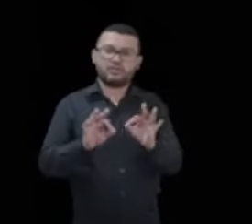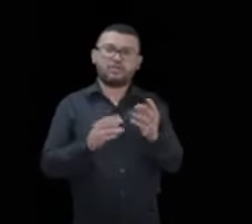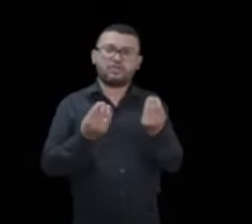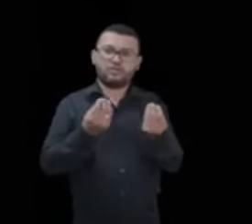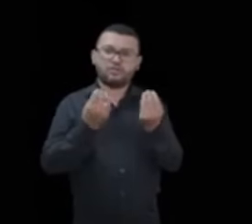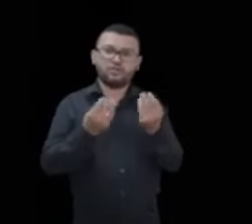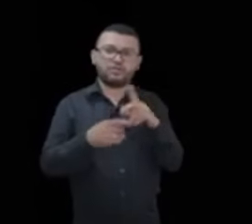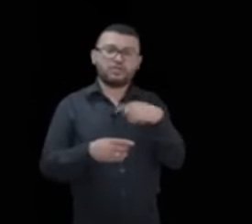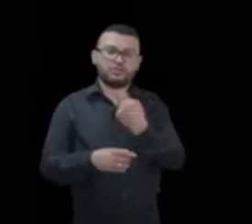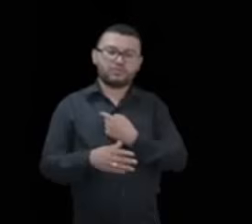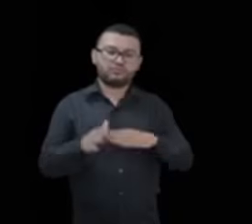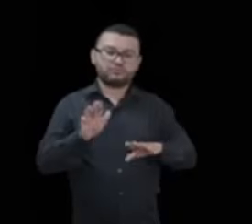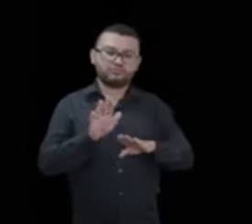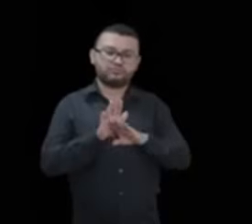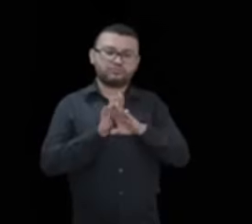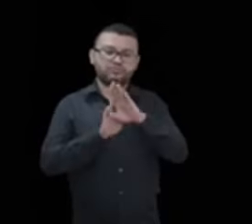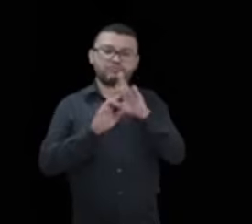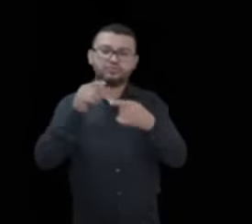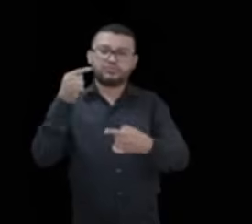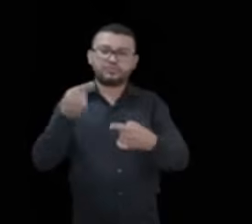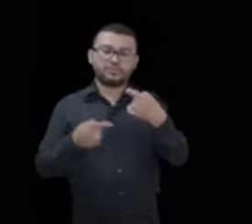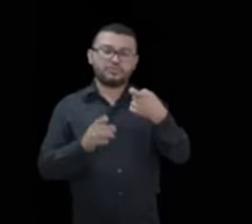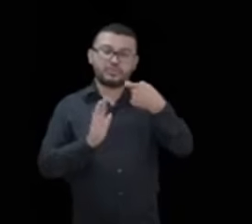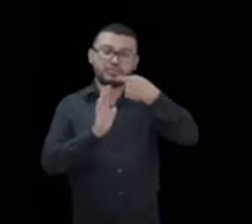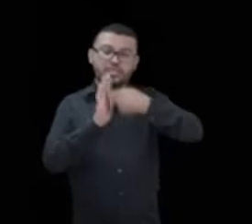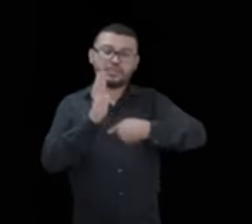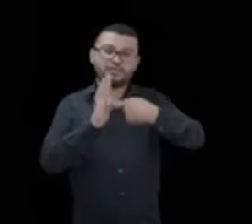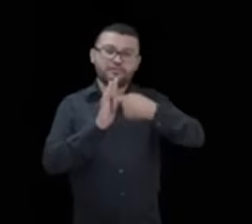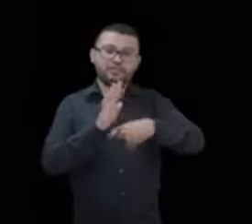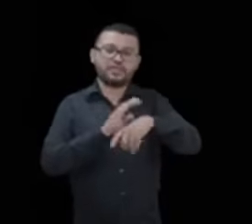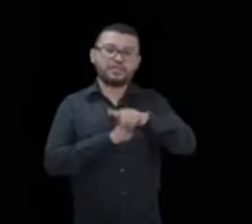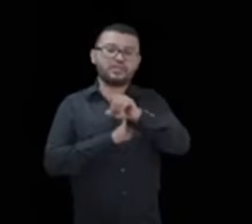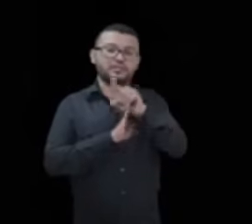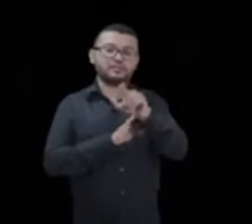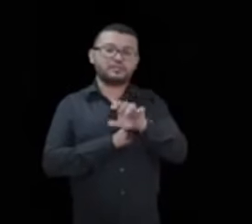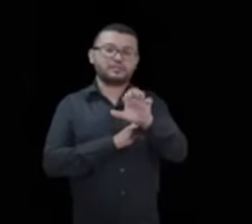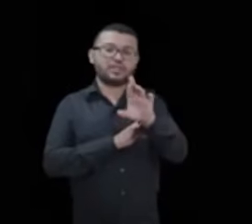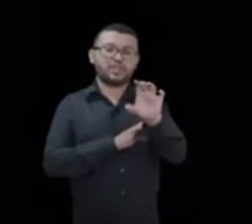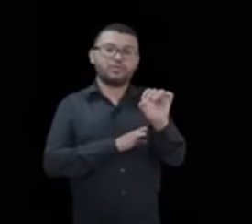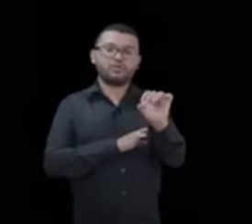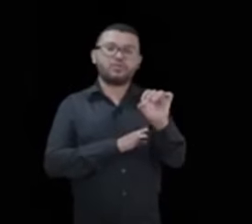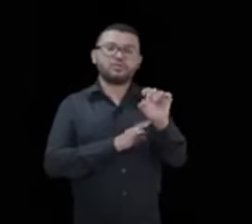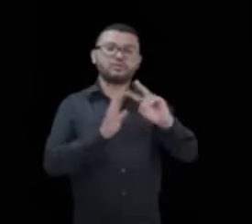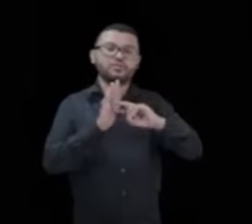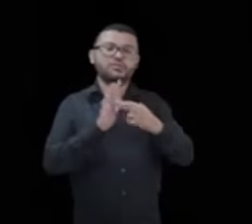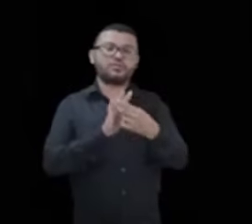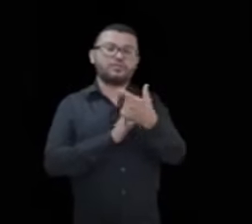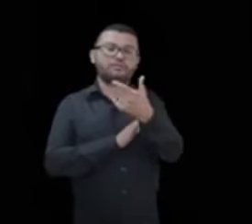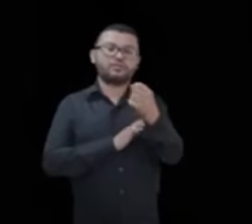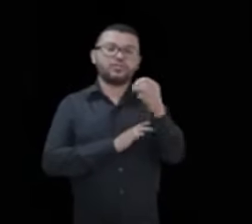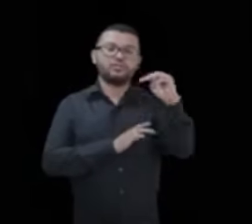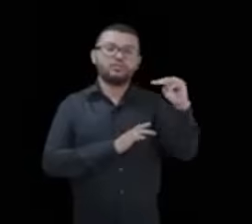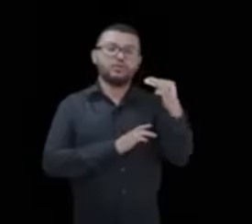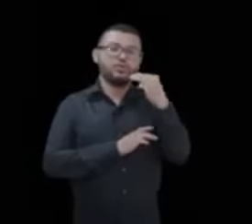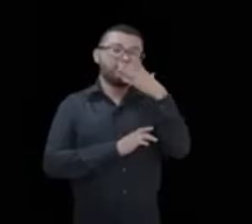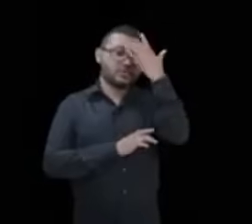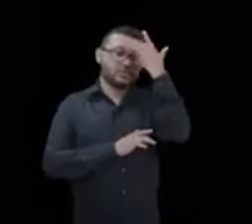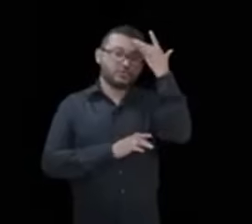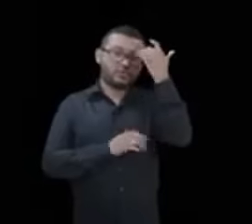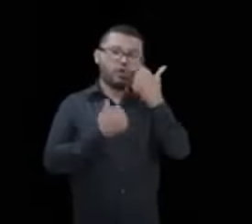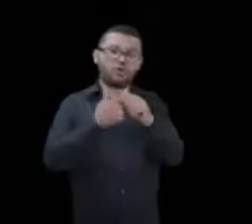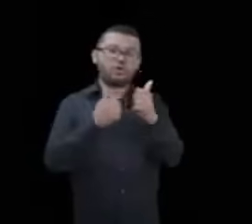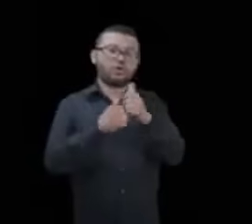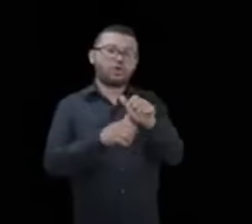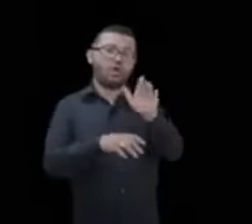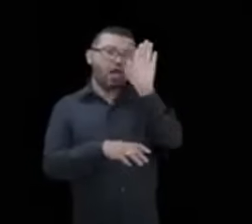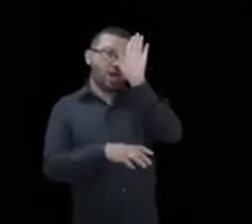a gente avance no debate da tarifa zero. Hoje, 20 milhões de brasileiras e brasileiros não usam transporte público